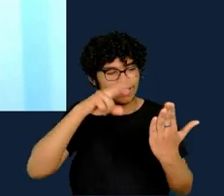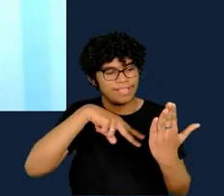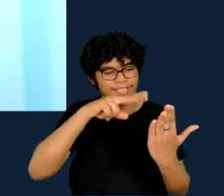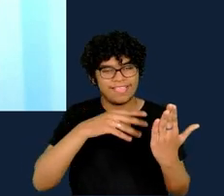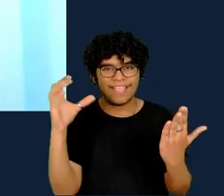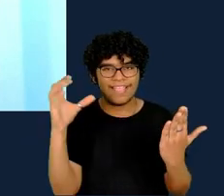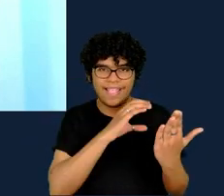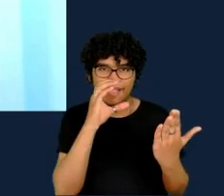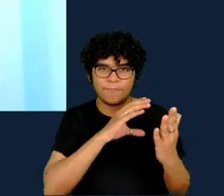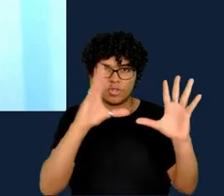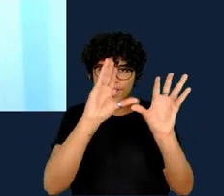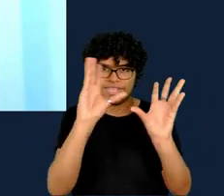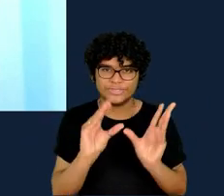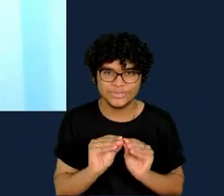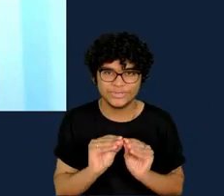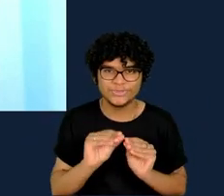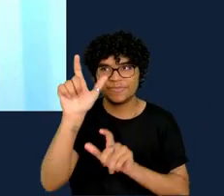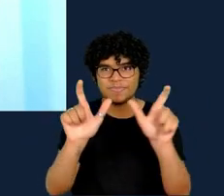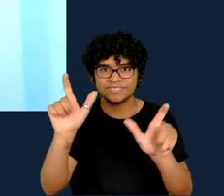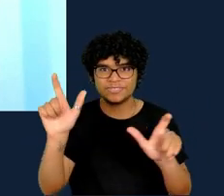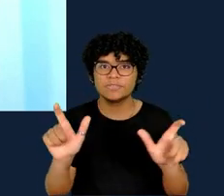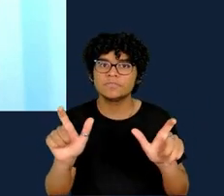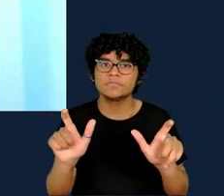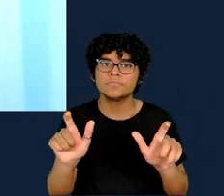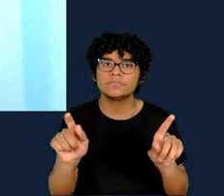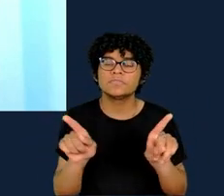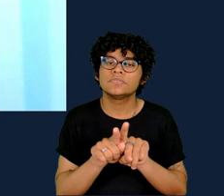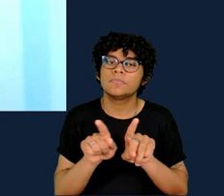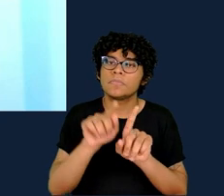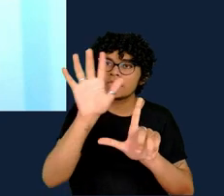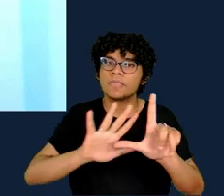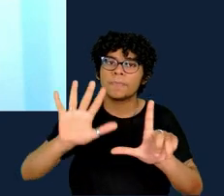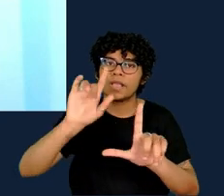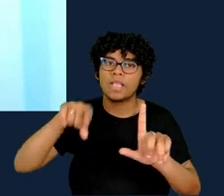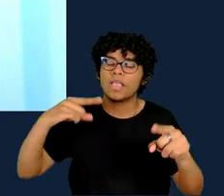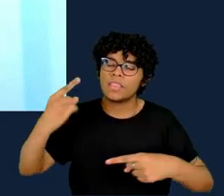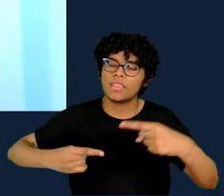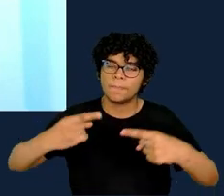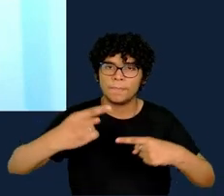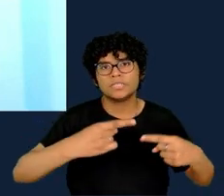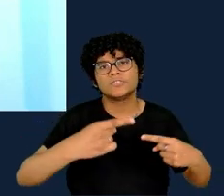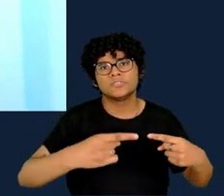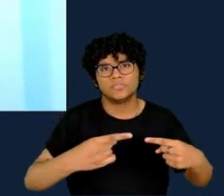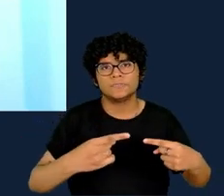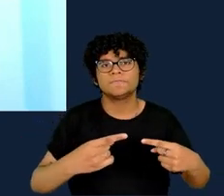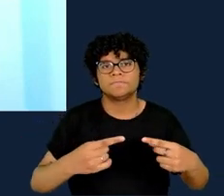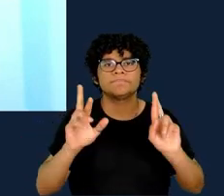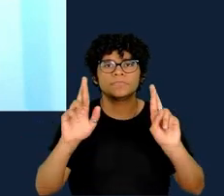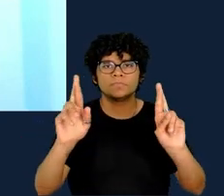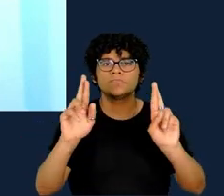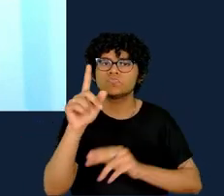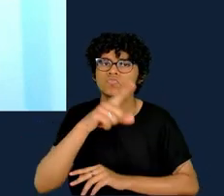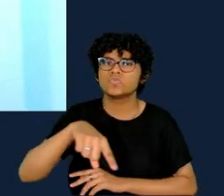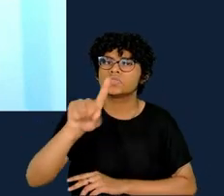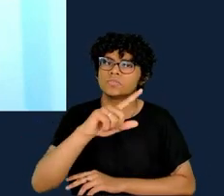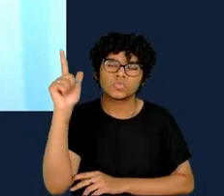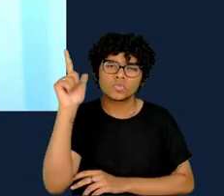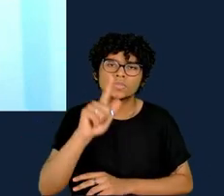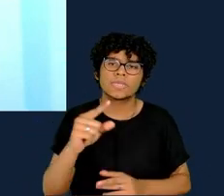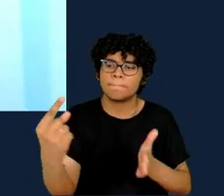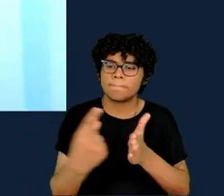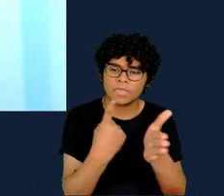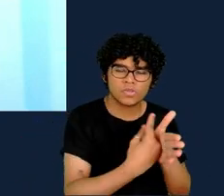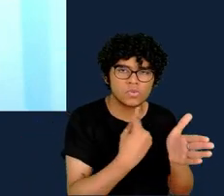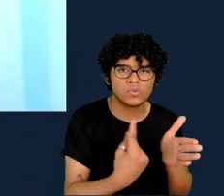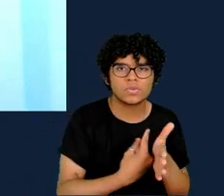formato desse painel vai ser um debate, espero, bem dinâmico. Espero também que todos vocês possam enviar perguntas para a gente,